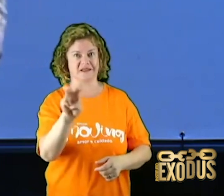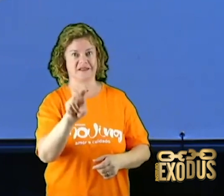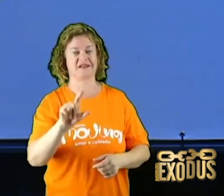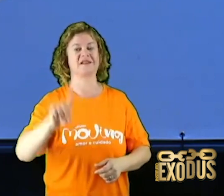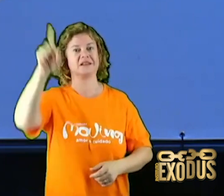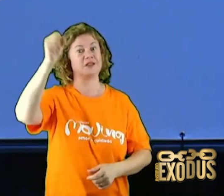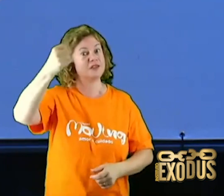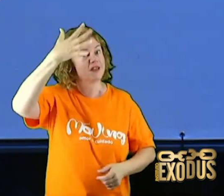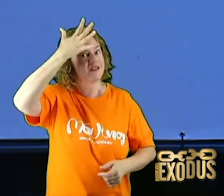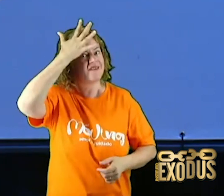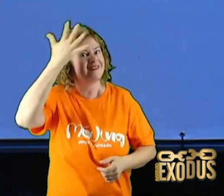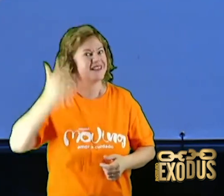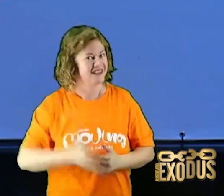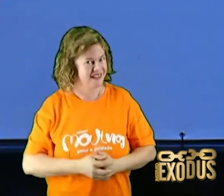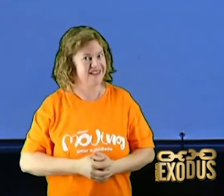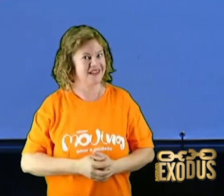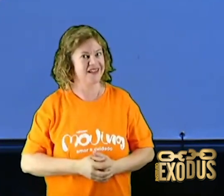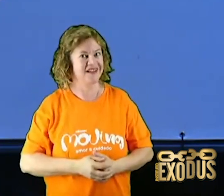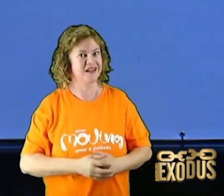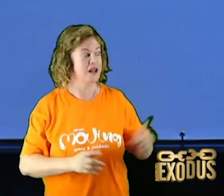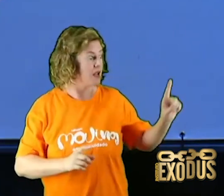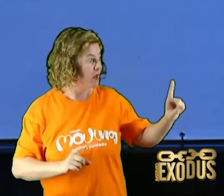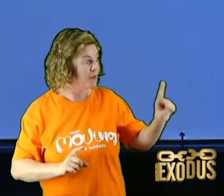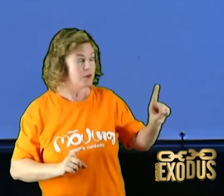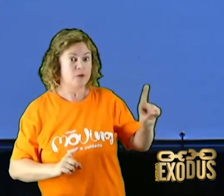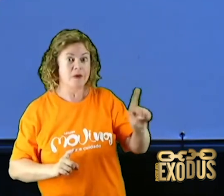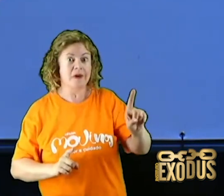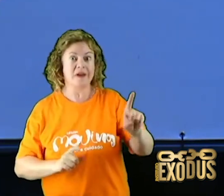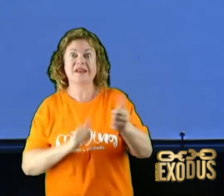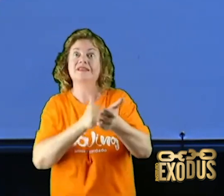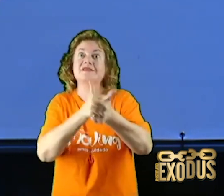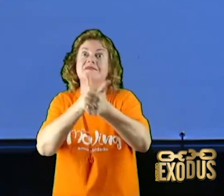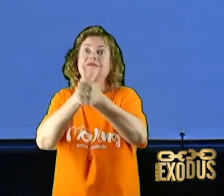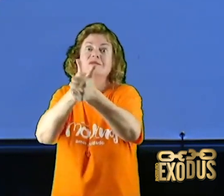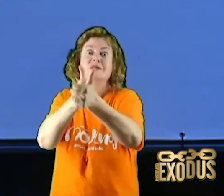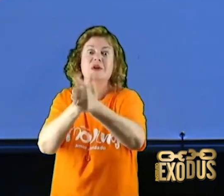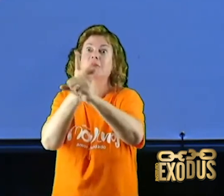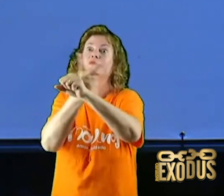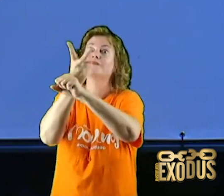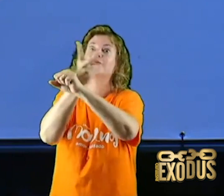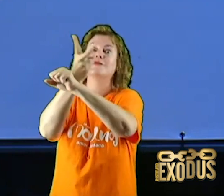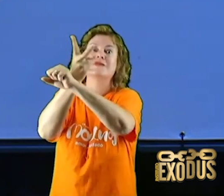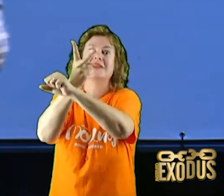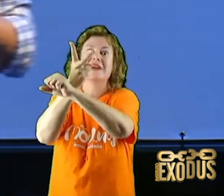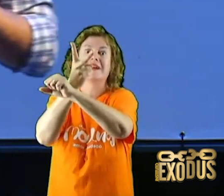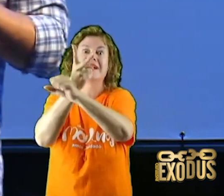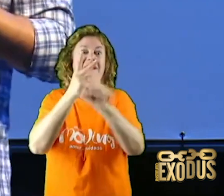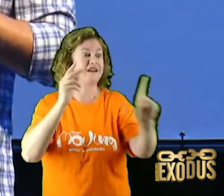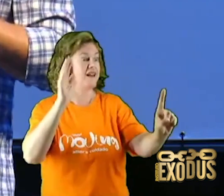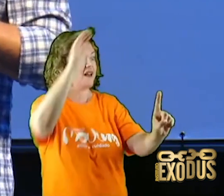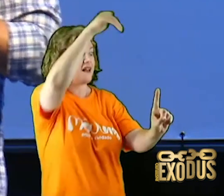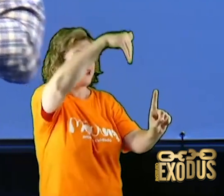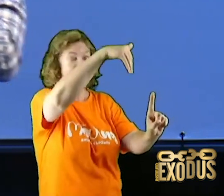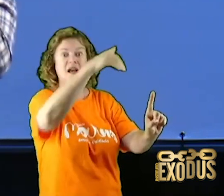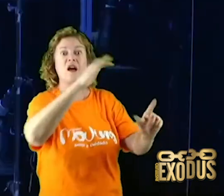que se revela àquele que se aproxima dele com fé. Aquele que se aproxima dele crendo que ele